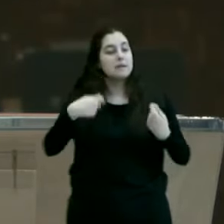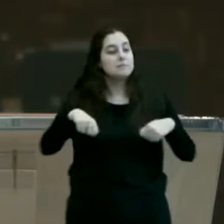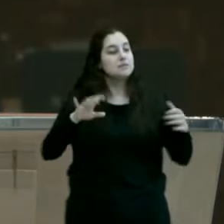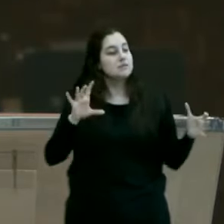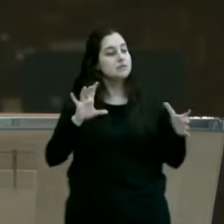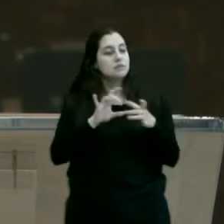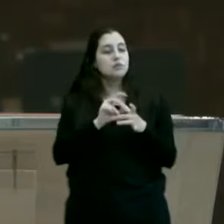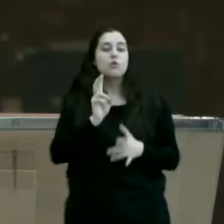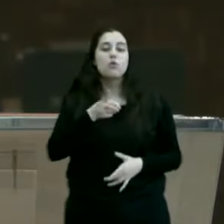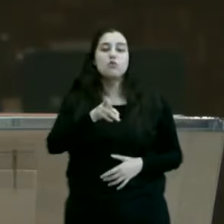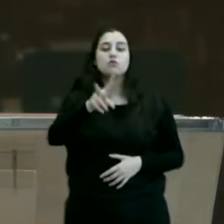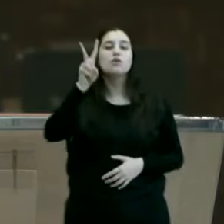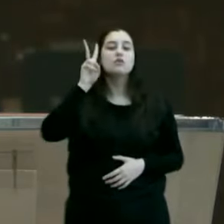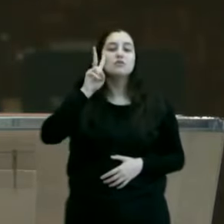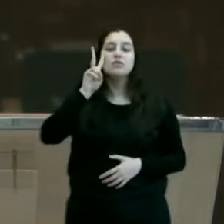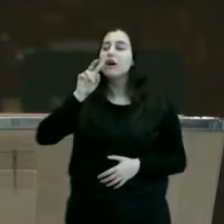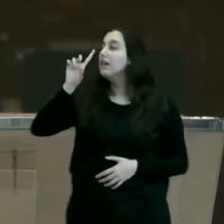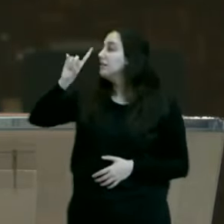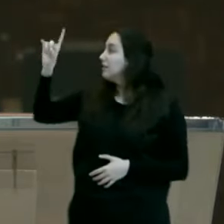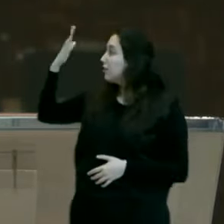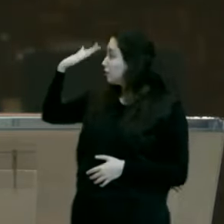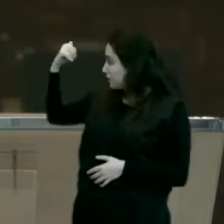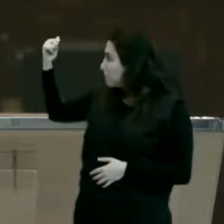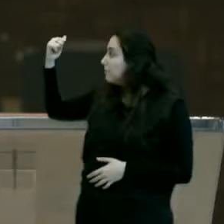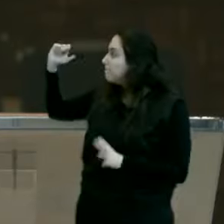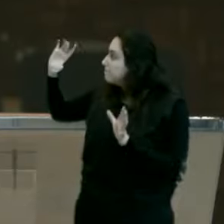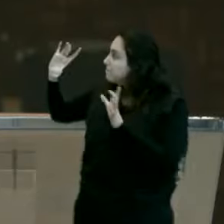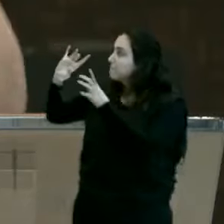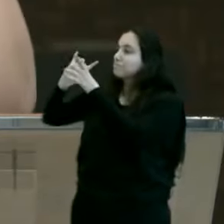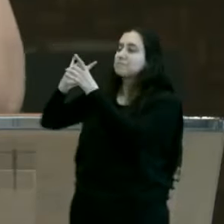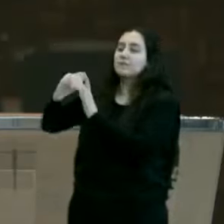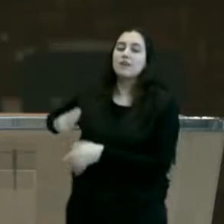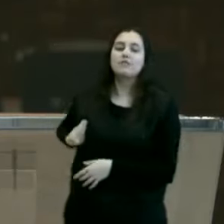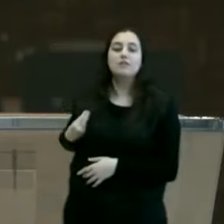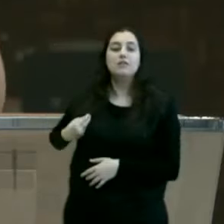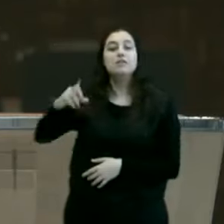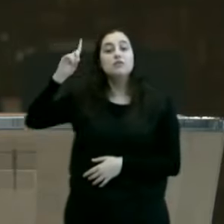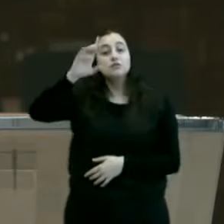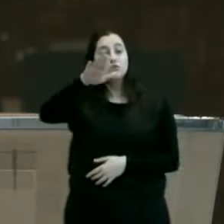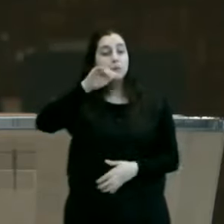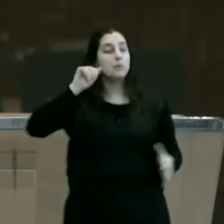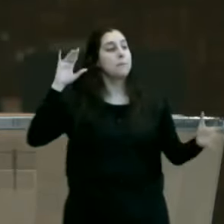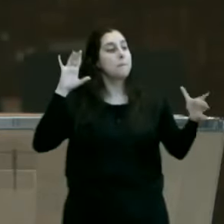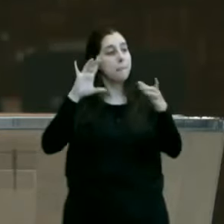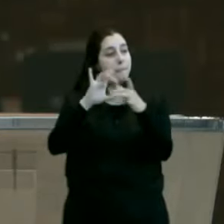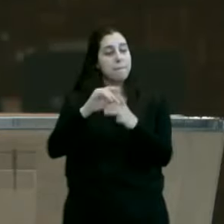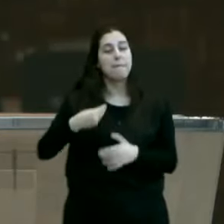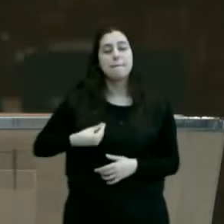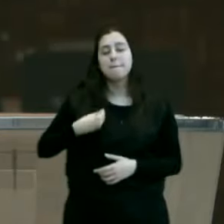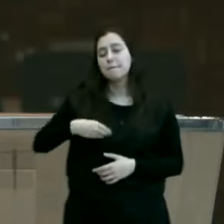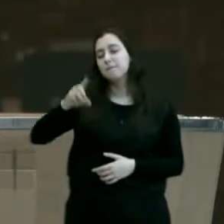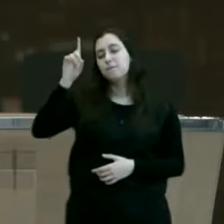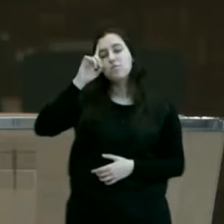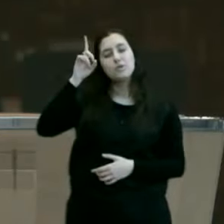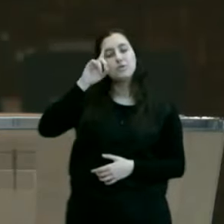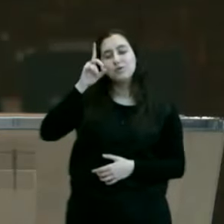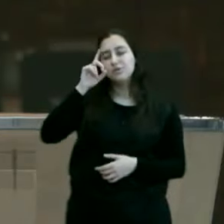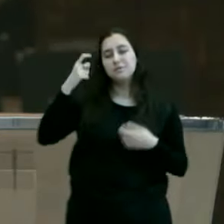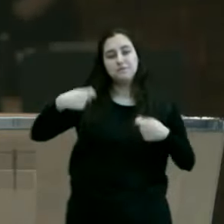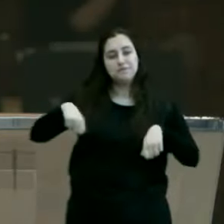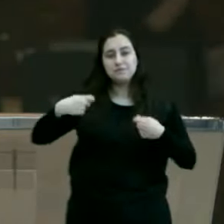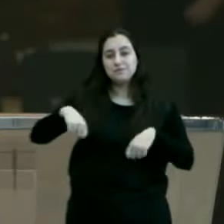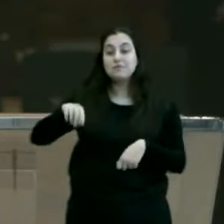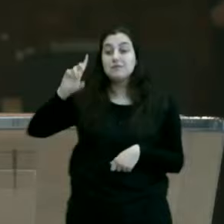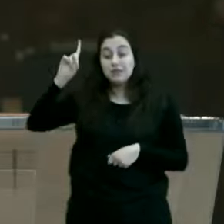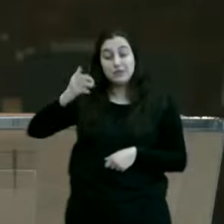da história, do chamado de Deus para as nossas vidas. Nós precisamos nos alimentar delas diariamente. Deus